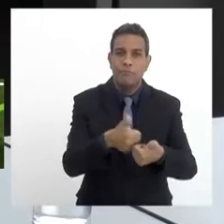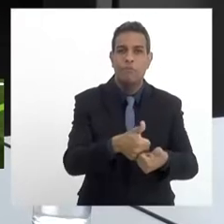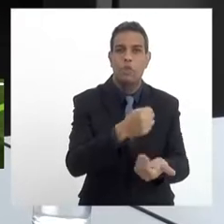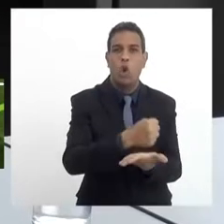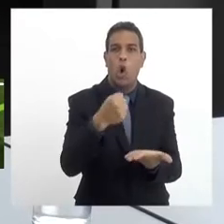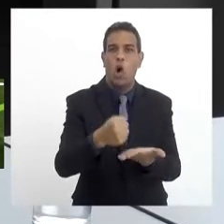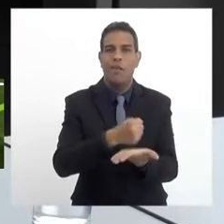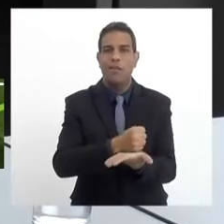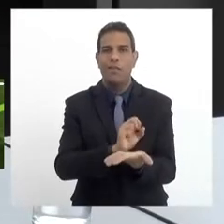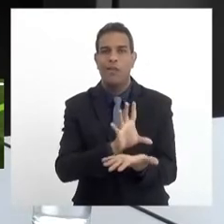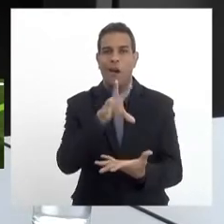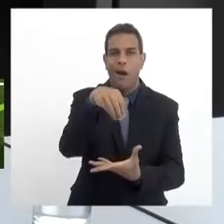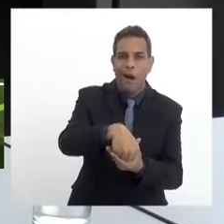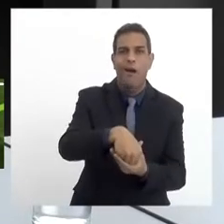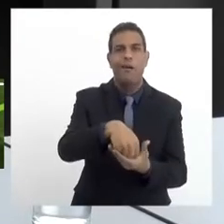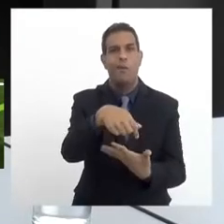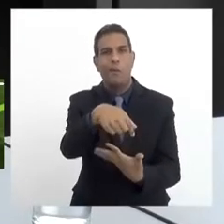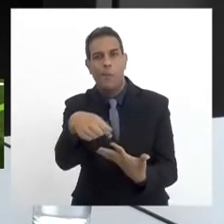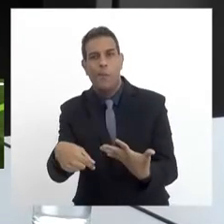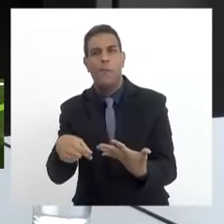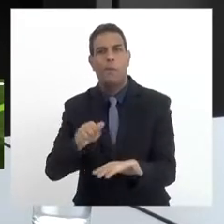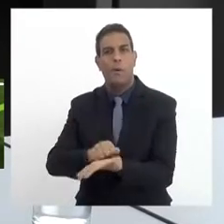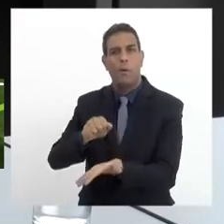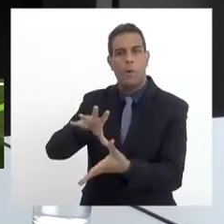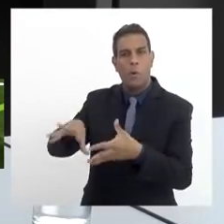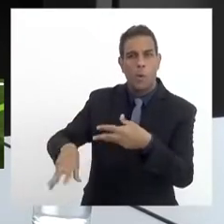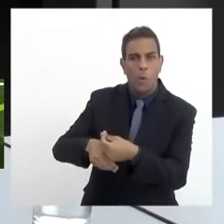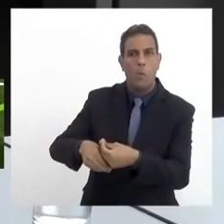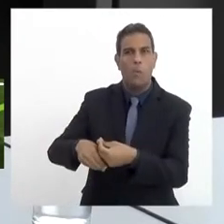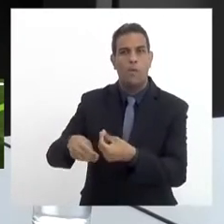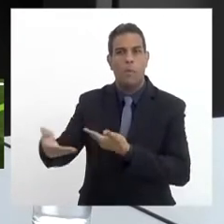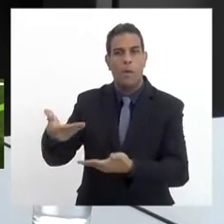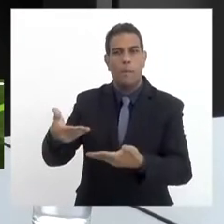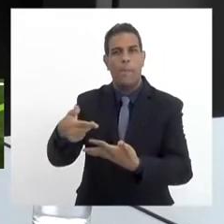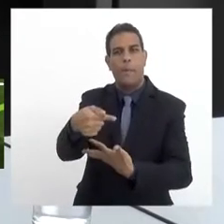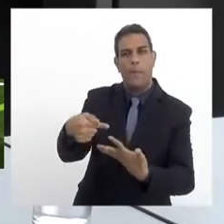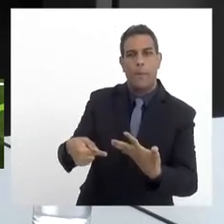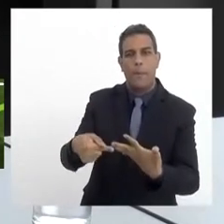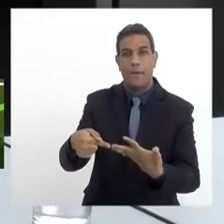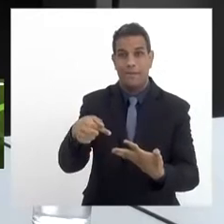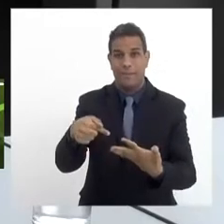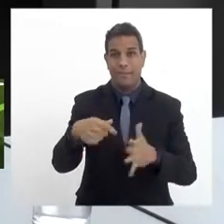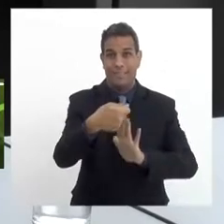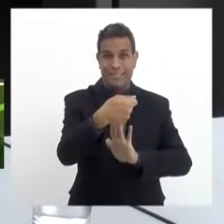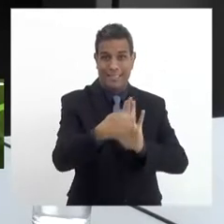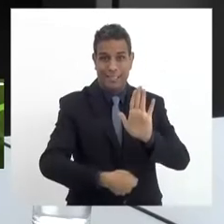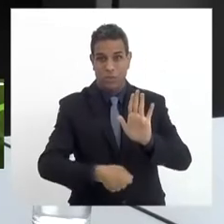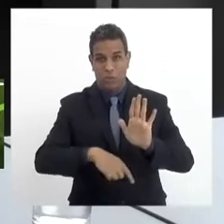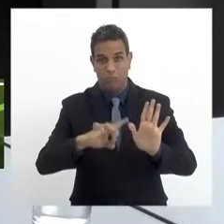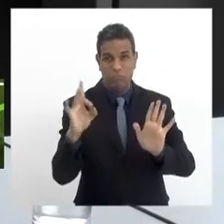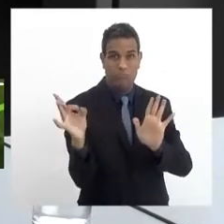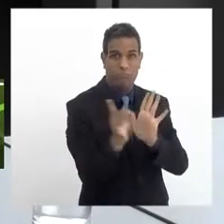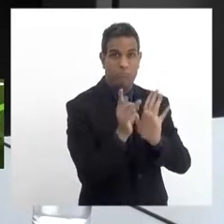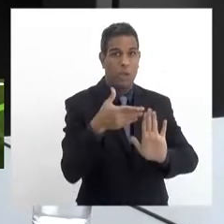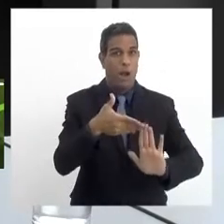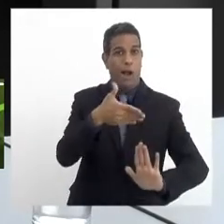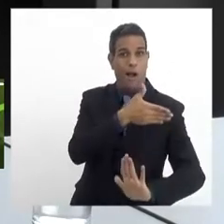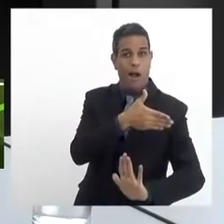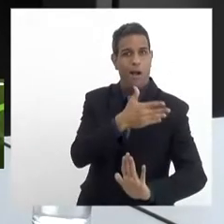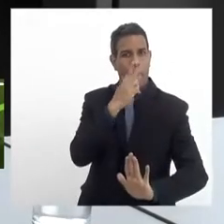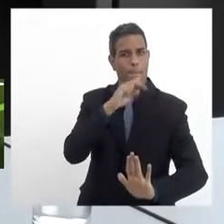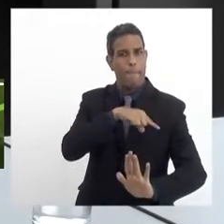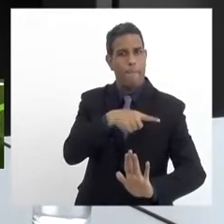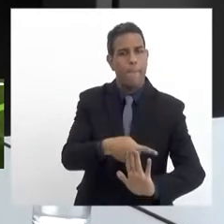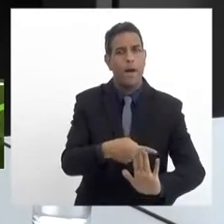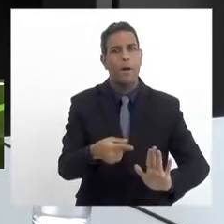contratos, sendo necessário ainda cadastro no IBAMA, licenciamento, etc. Esse era o texto original. Uhum. Foi